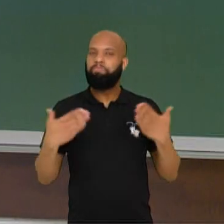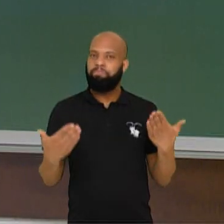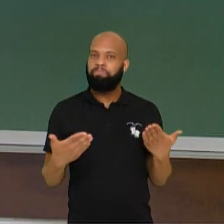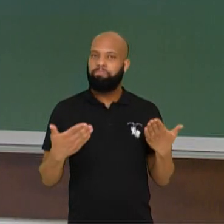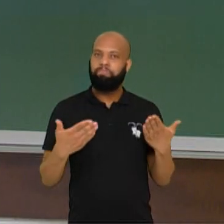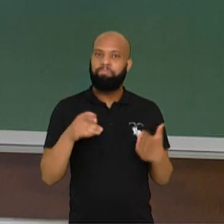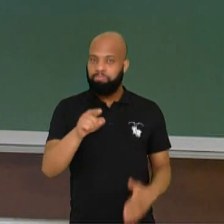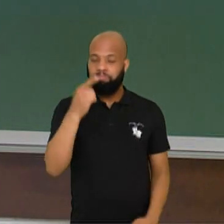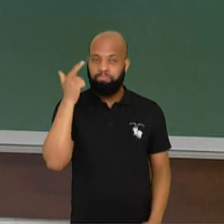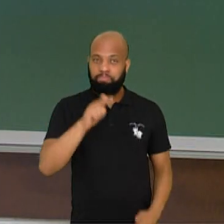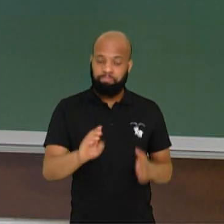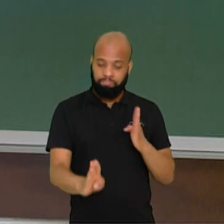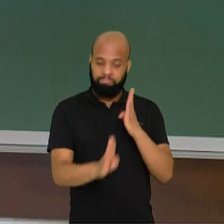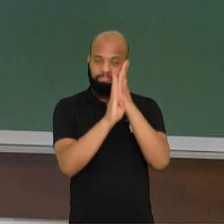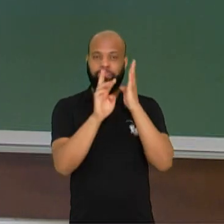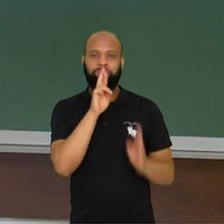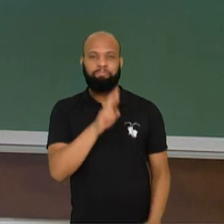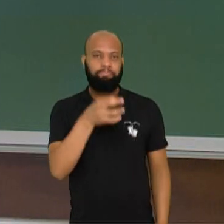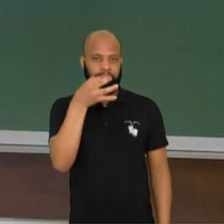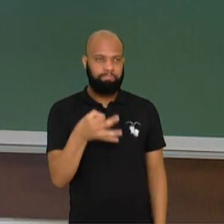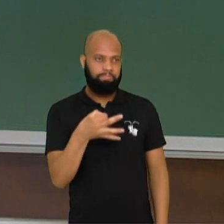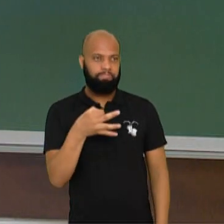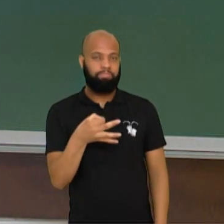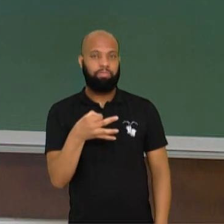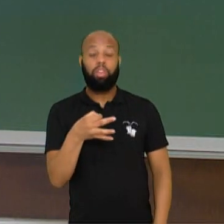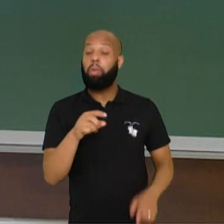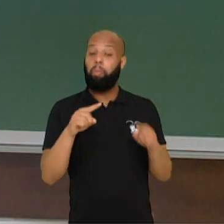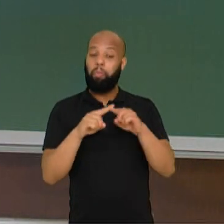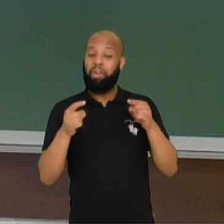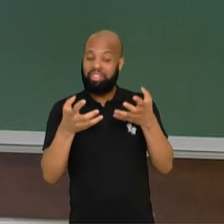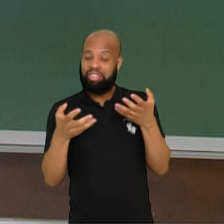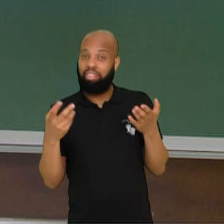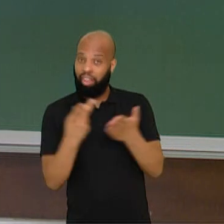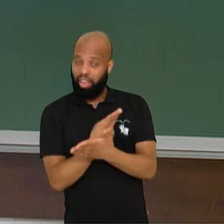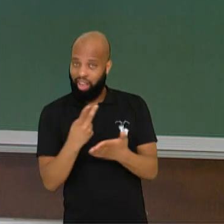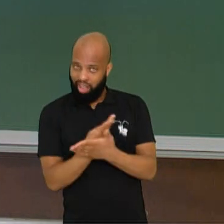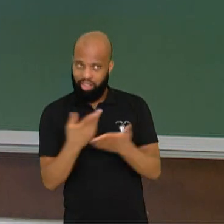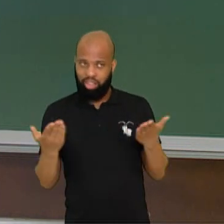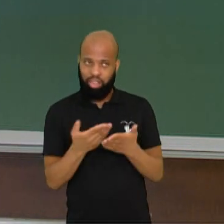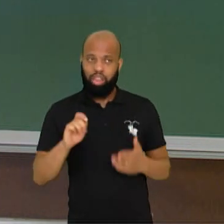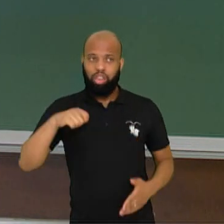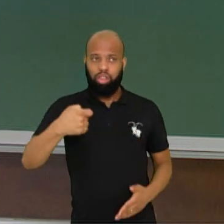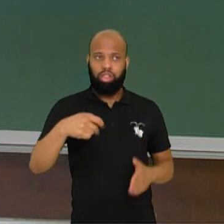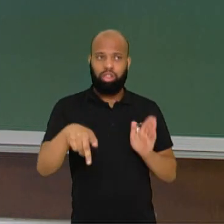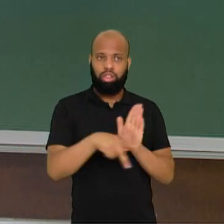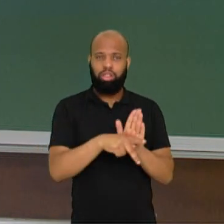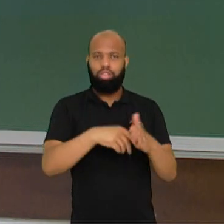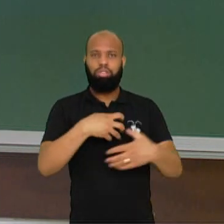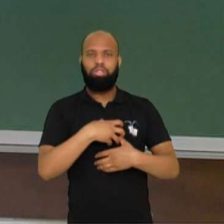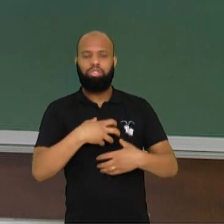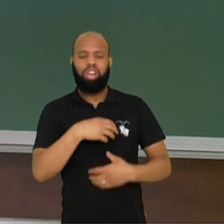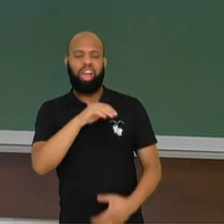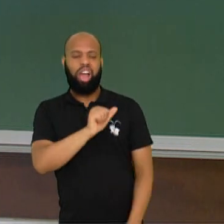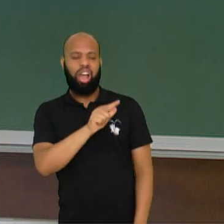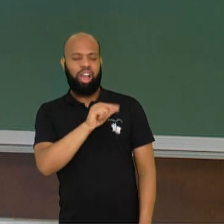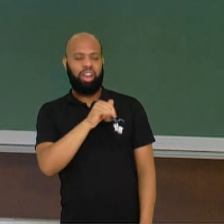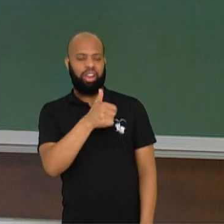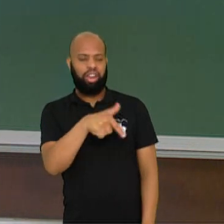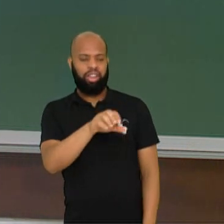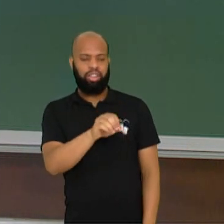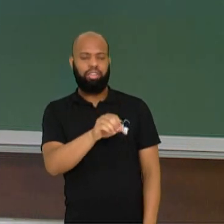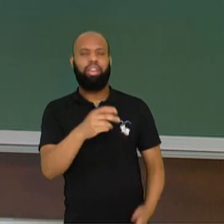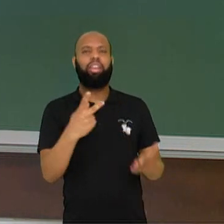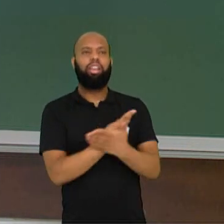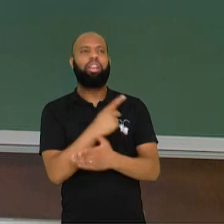E aí, pessoal, acharam a alternativa incorreta? Sobre o conceito de alienação, então é incorreto